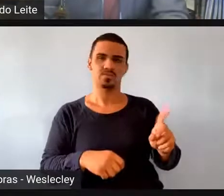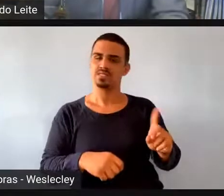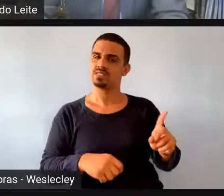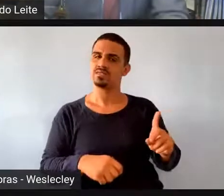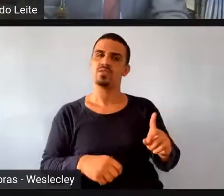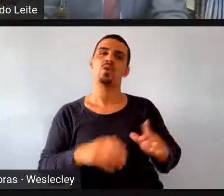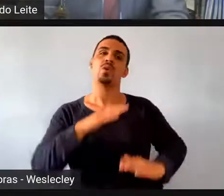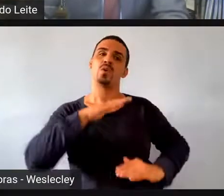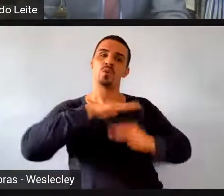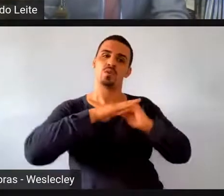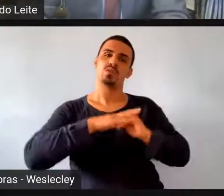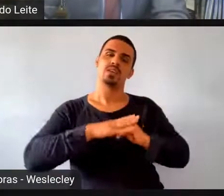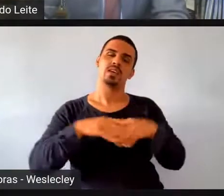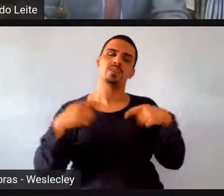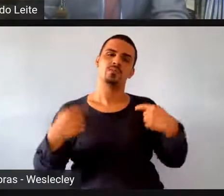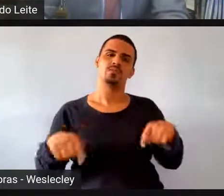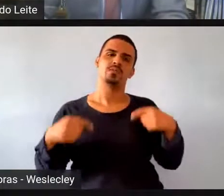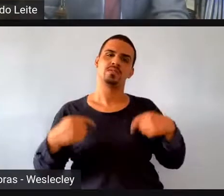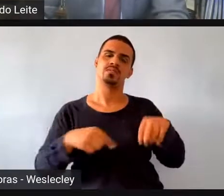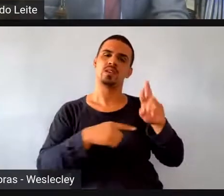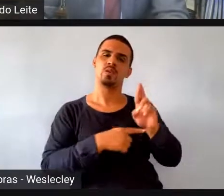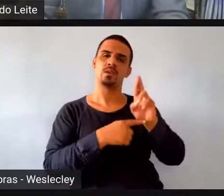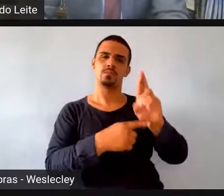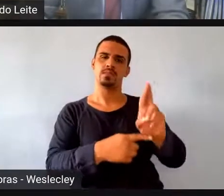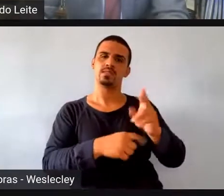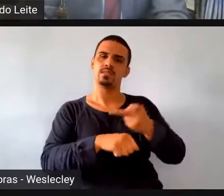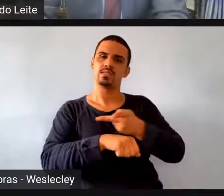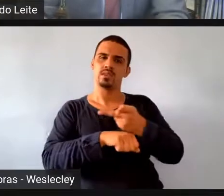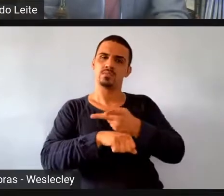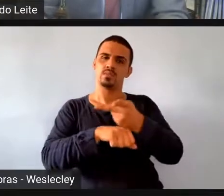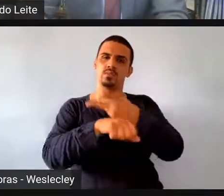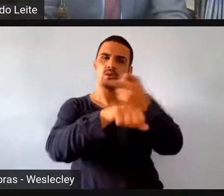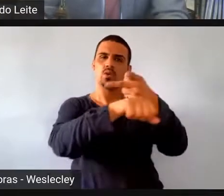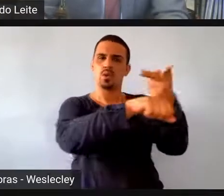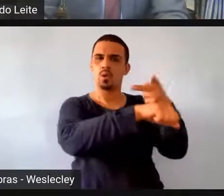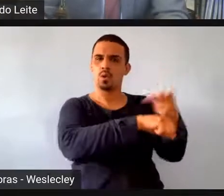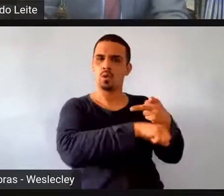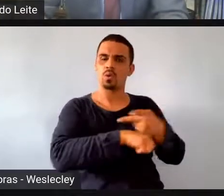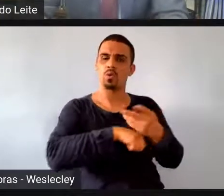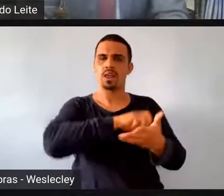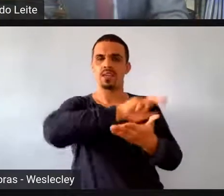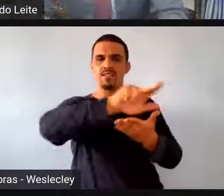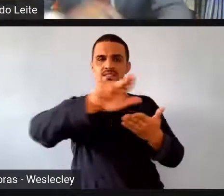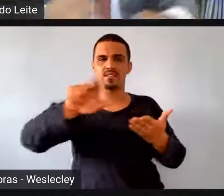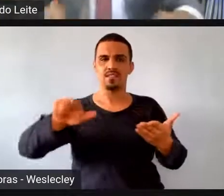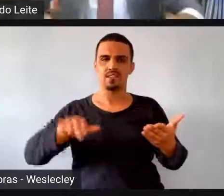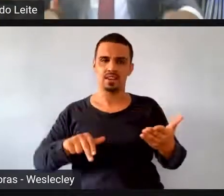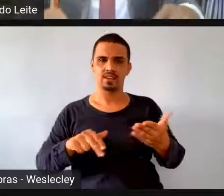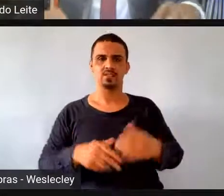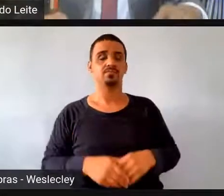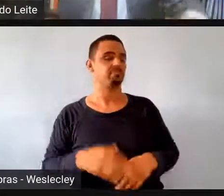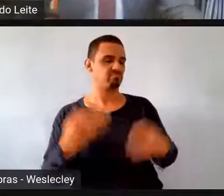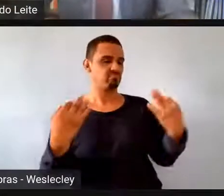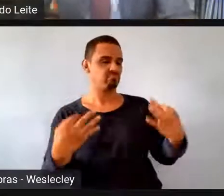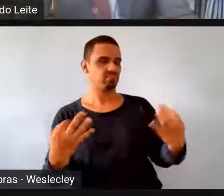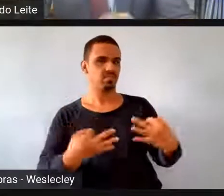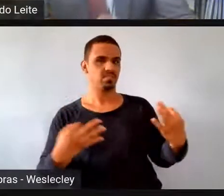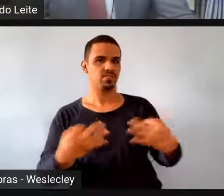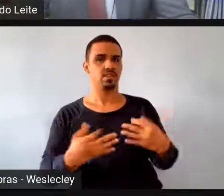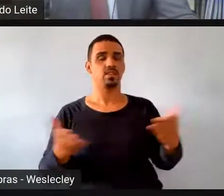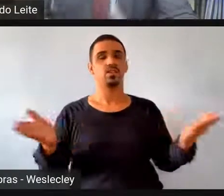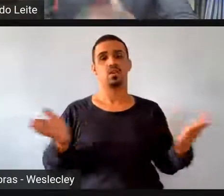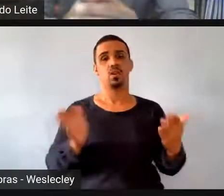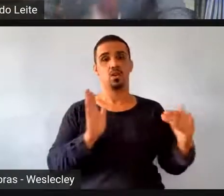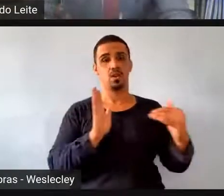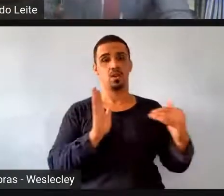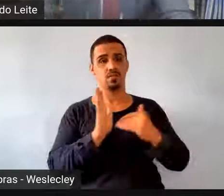que force o representante a ir em busca de diversificação das fontes. Isso. Perfeito. Bom, nós estamos encaminhando para o